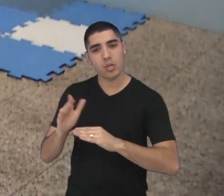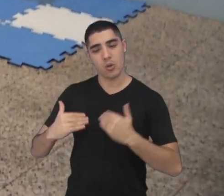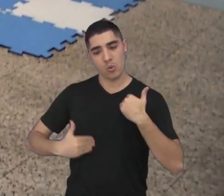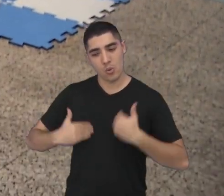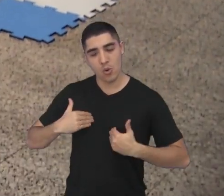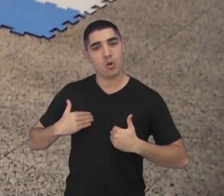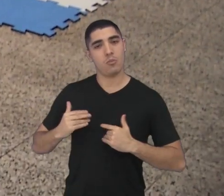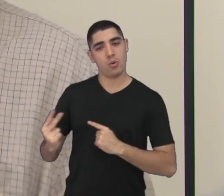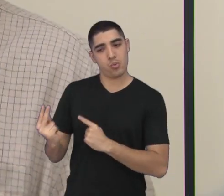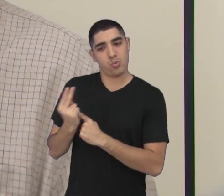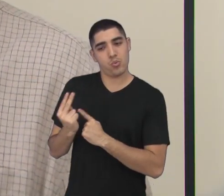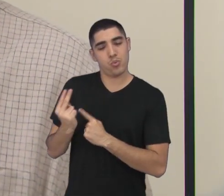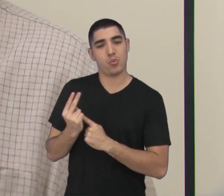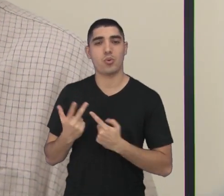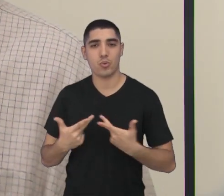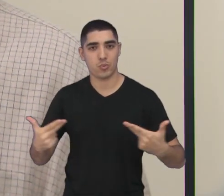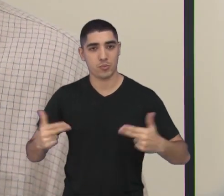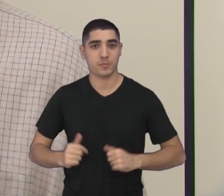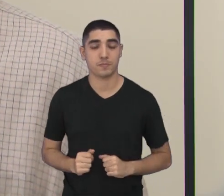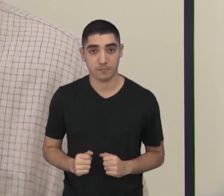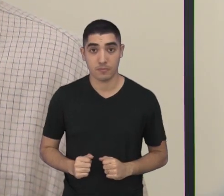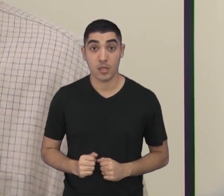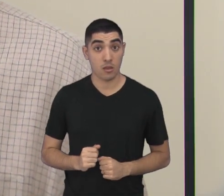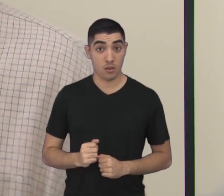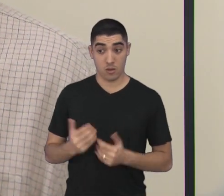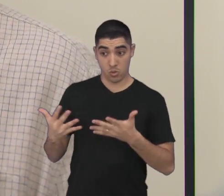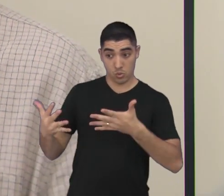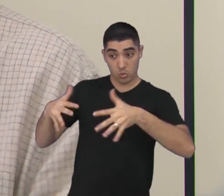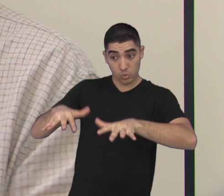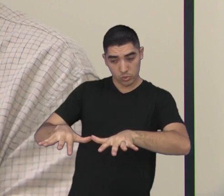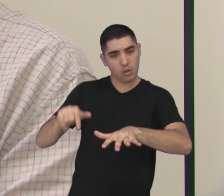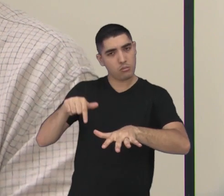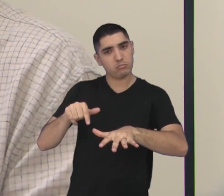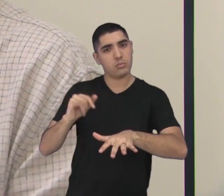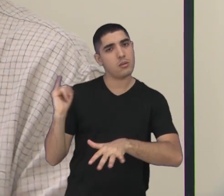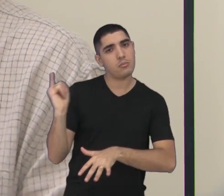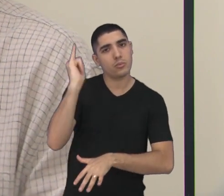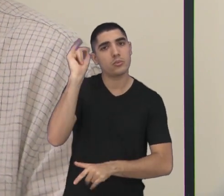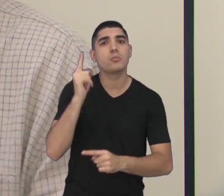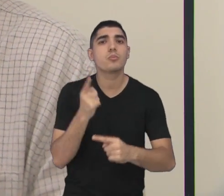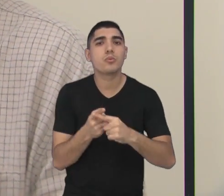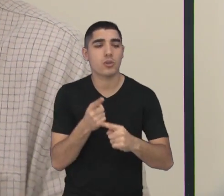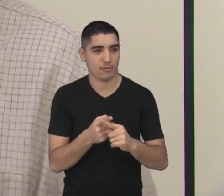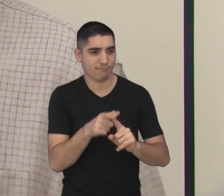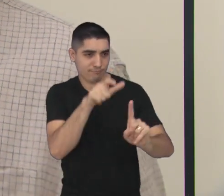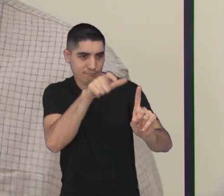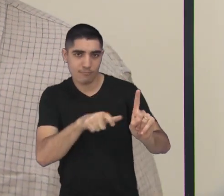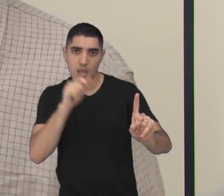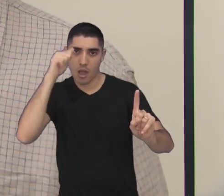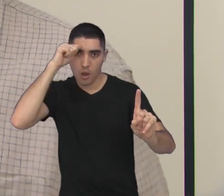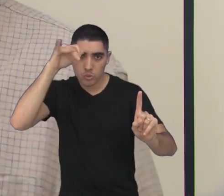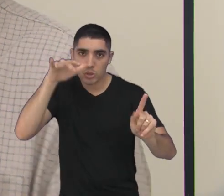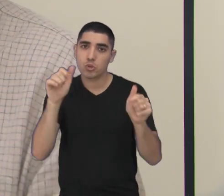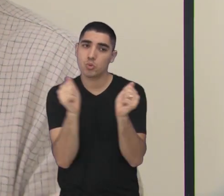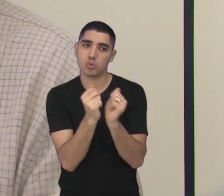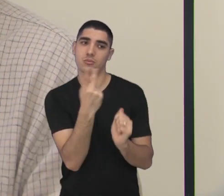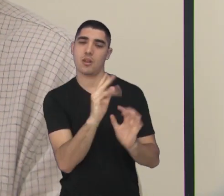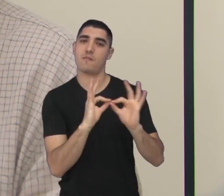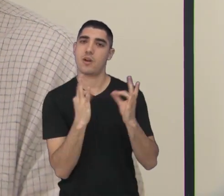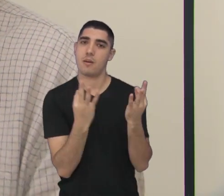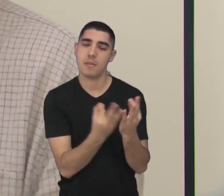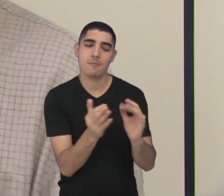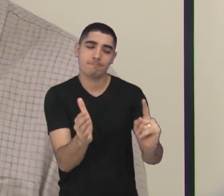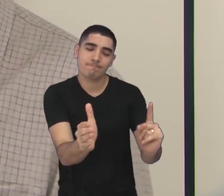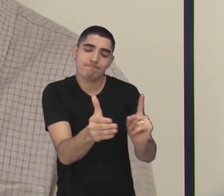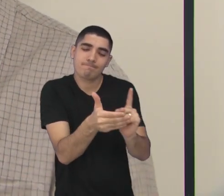regulação sensorial. Quando você pensa na inclusão, primeiramente você pensa em receber bem, né? Tanto o autista como seus